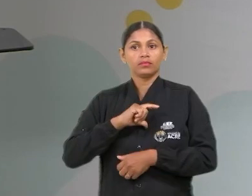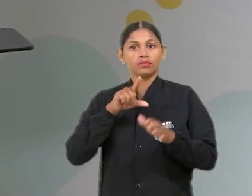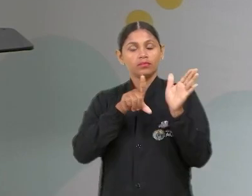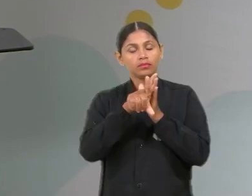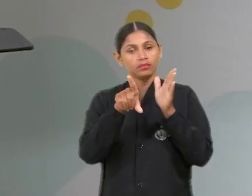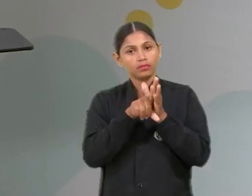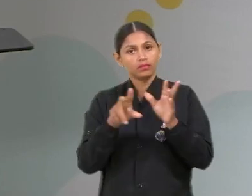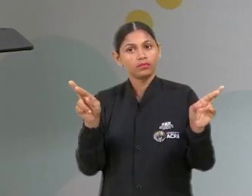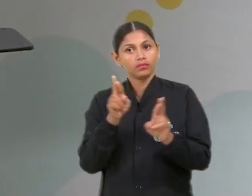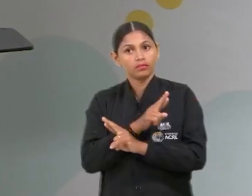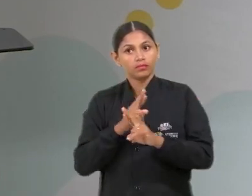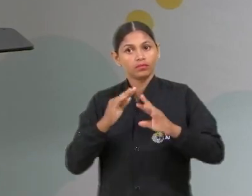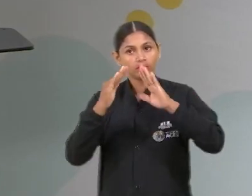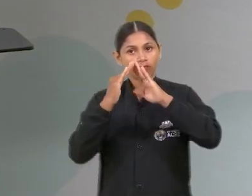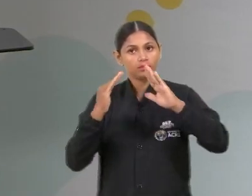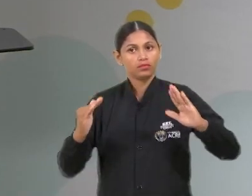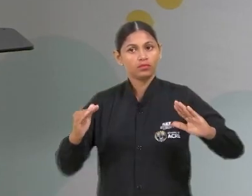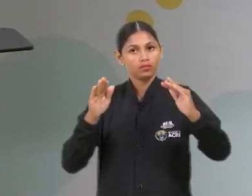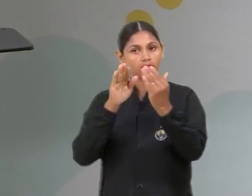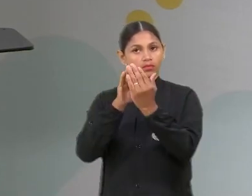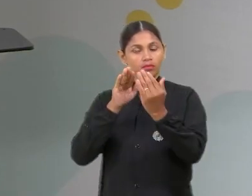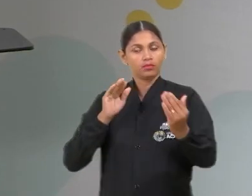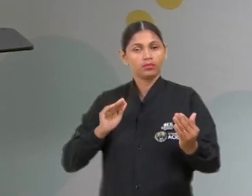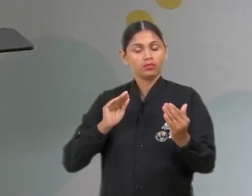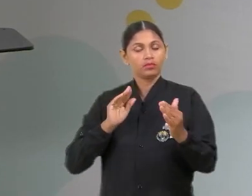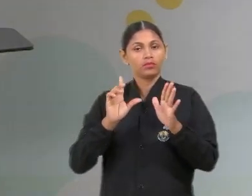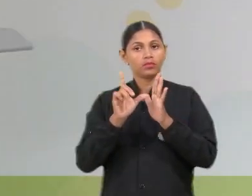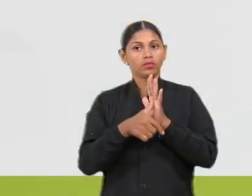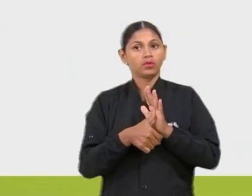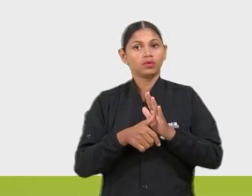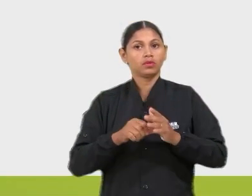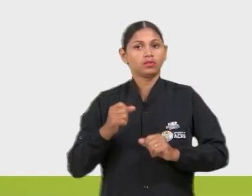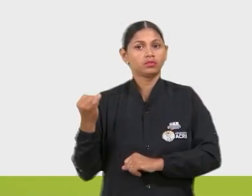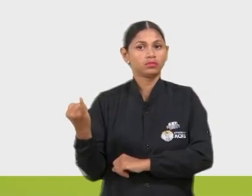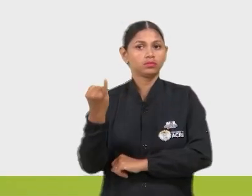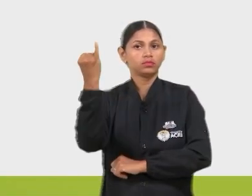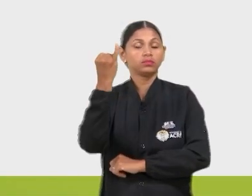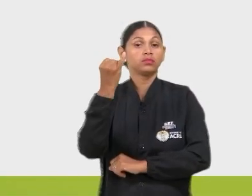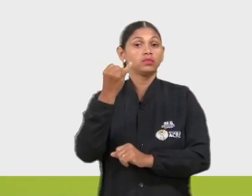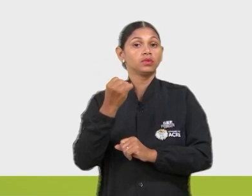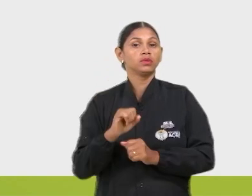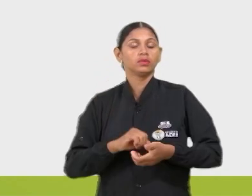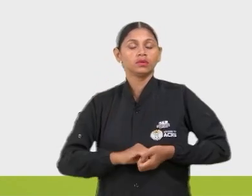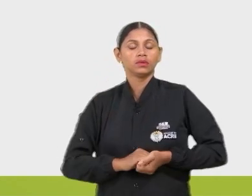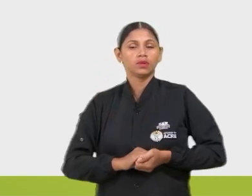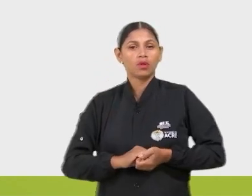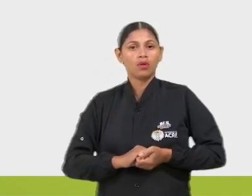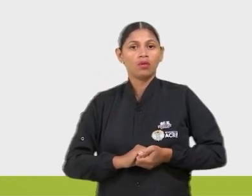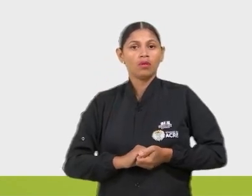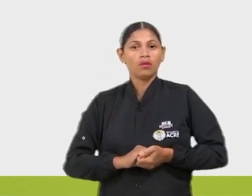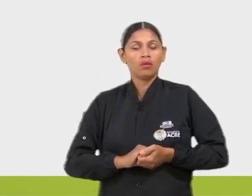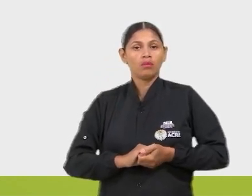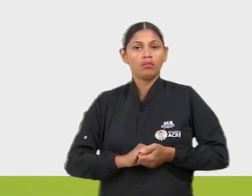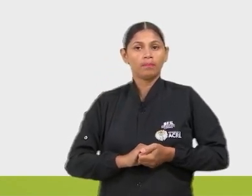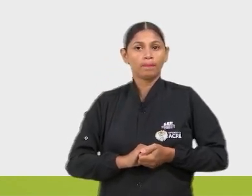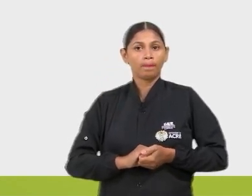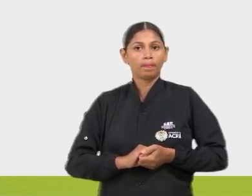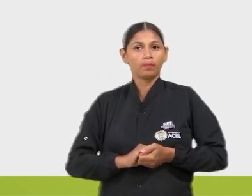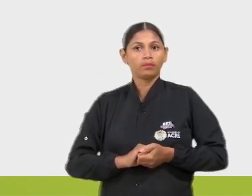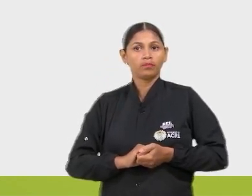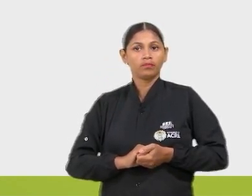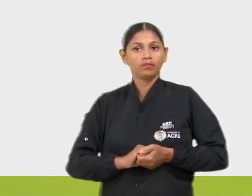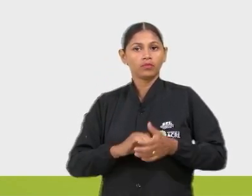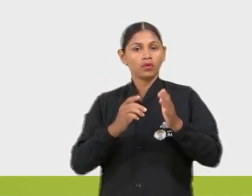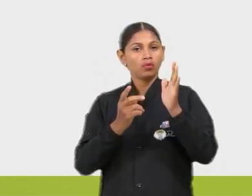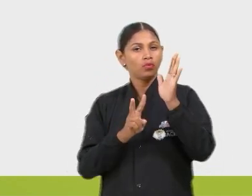envolve pirâmides, né? Agora vamos para o outro tópico aqui, ó, importantíssimo também, que é a ideia de esfera, tá bom? O volume da esfera é calculado